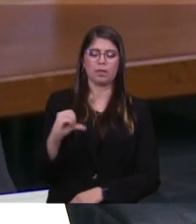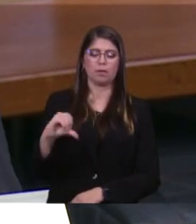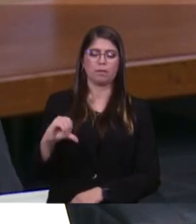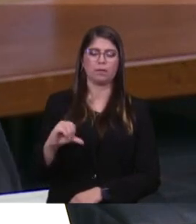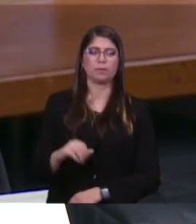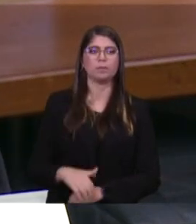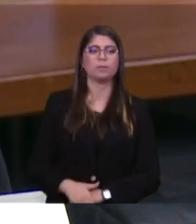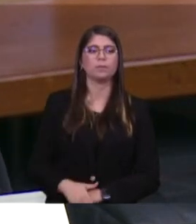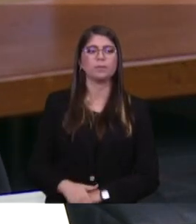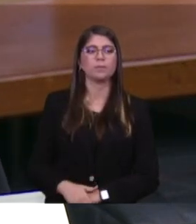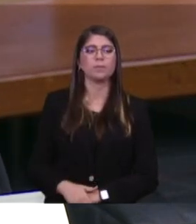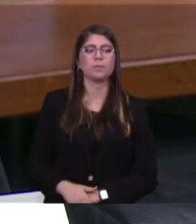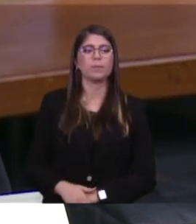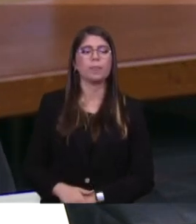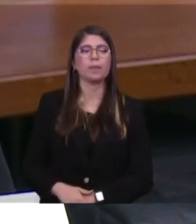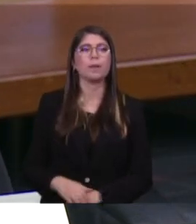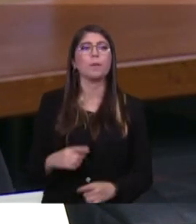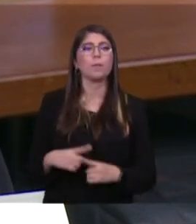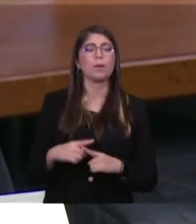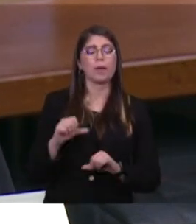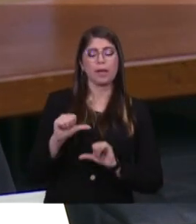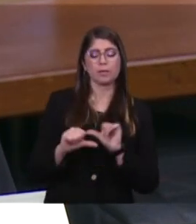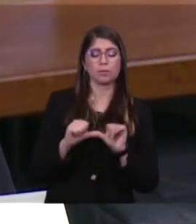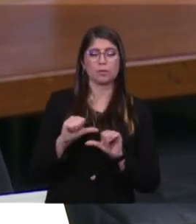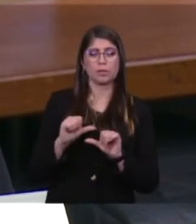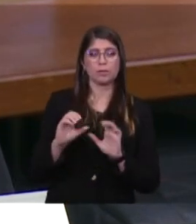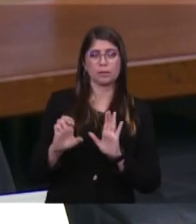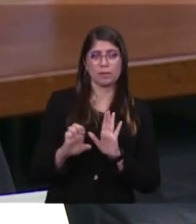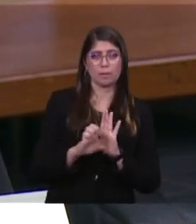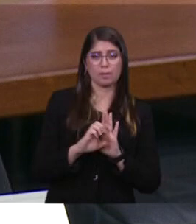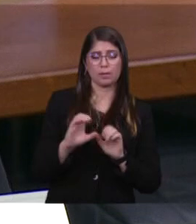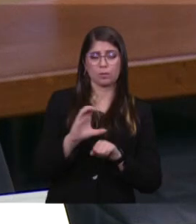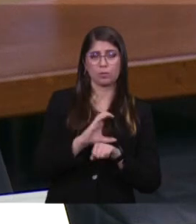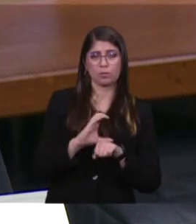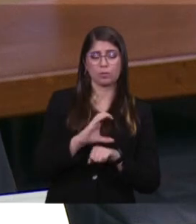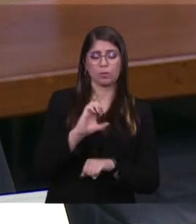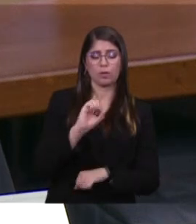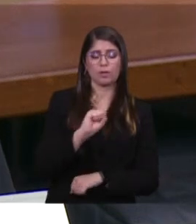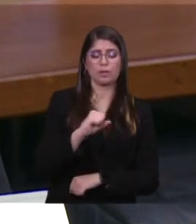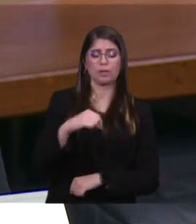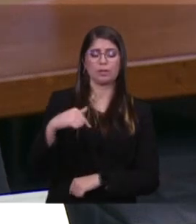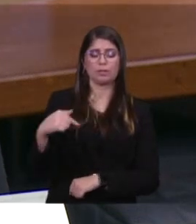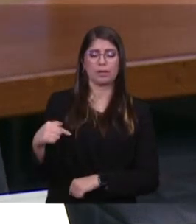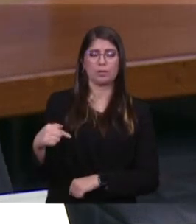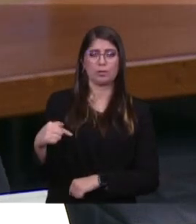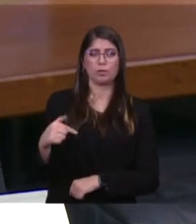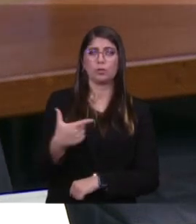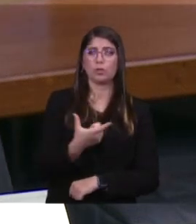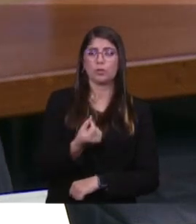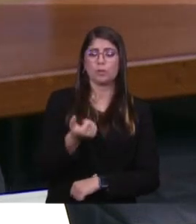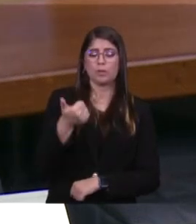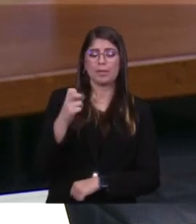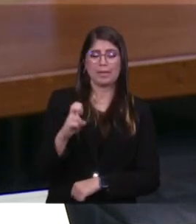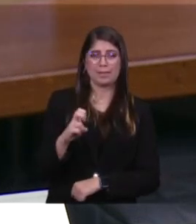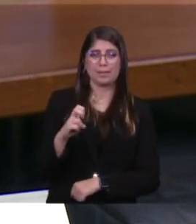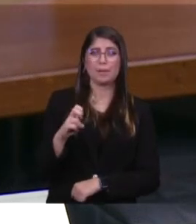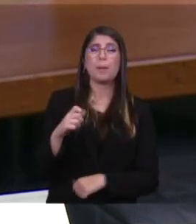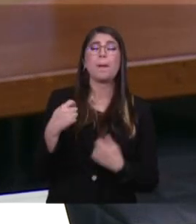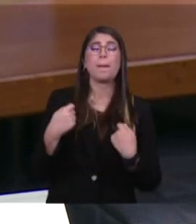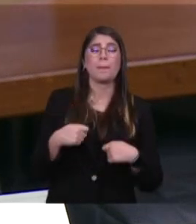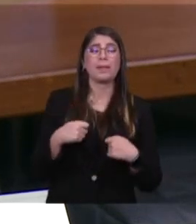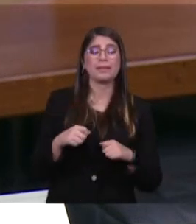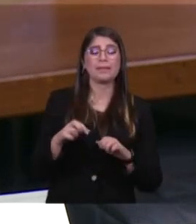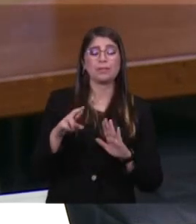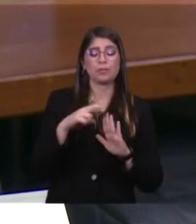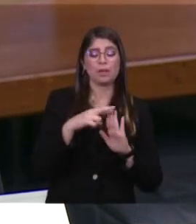5469, no sentido de que as alterações da Emenda Constitucional 87 de 2015 dependeriam de regulamentação por